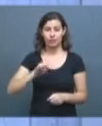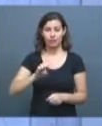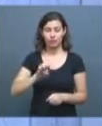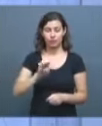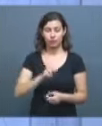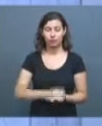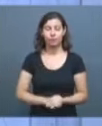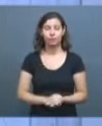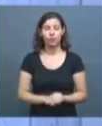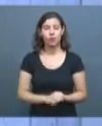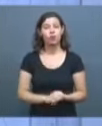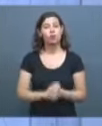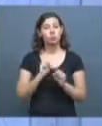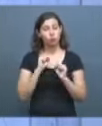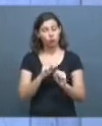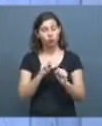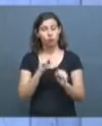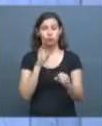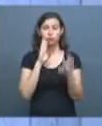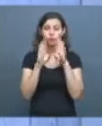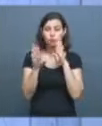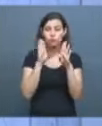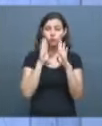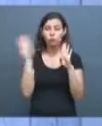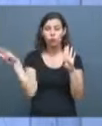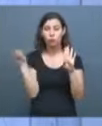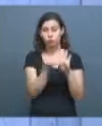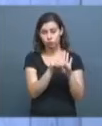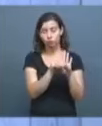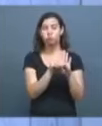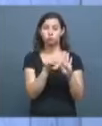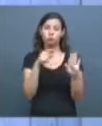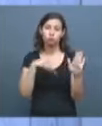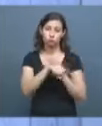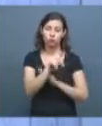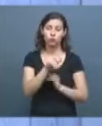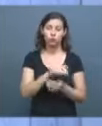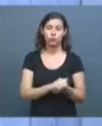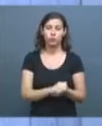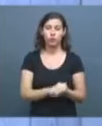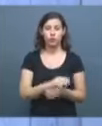Participe com a gente enviando suas dúvidas para o nosso Facebook, TV